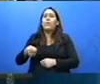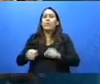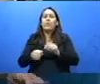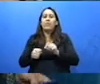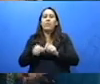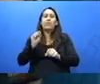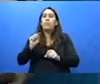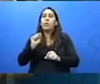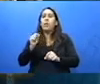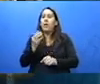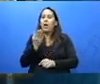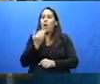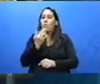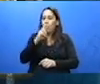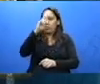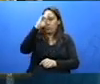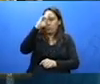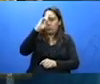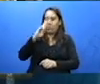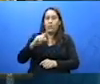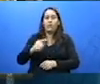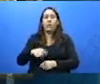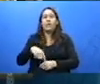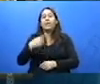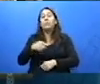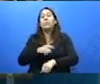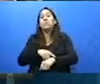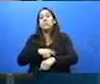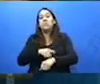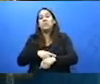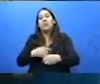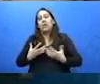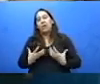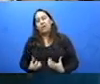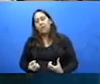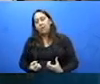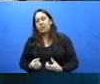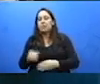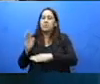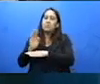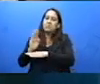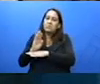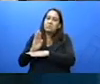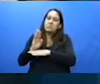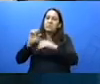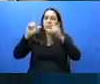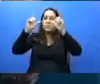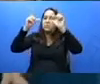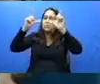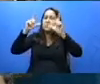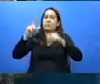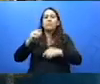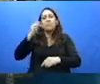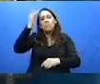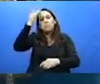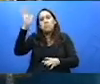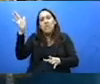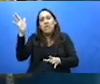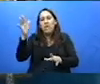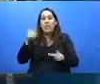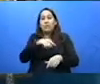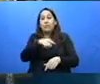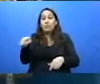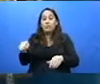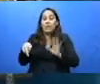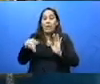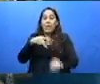eu almoço. Na hora em que estou cansado, assisto televisão? Não sei. Aqui vai ser um